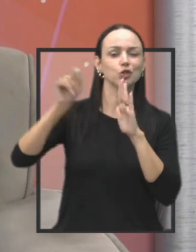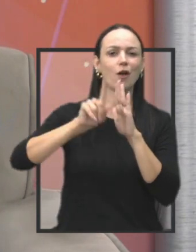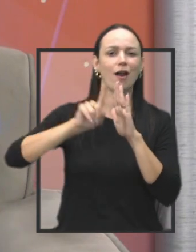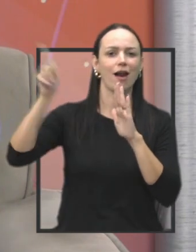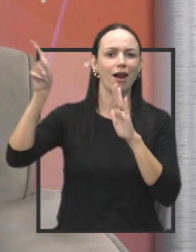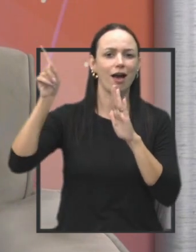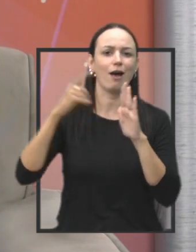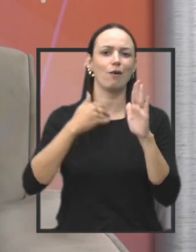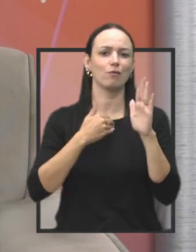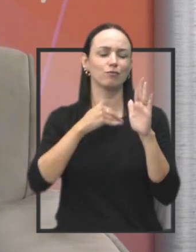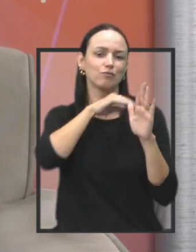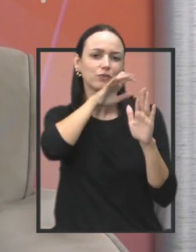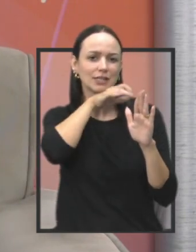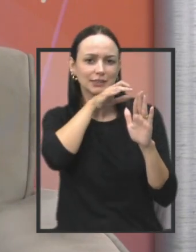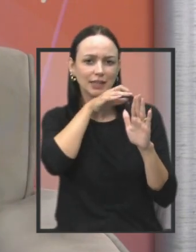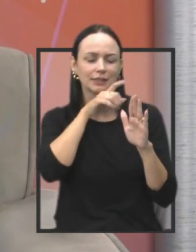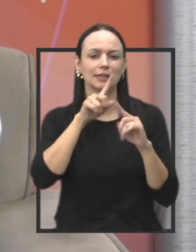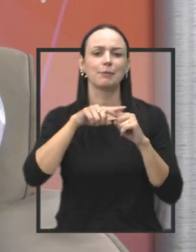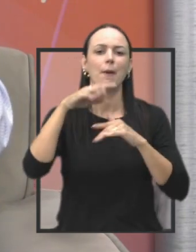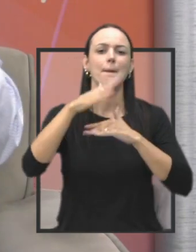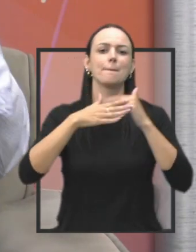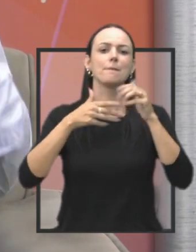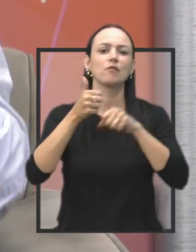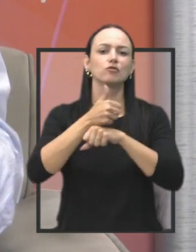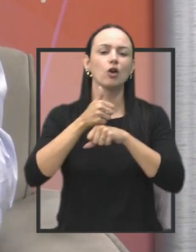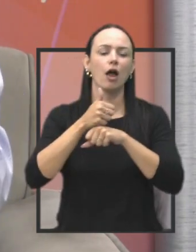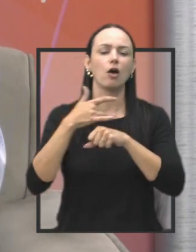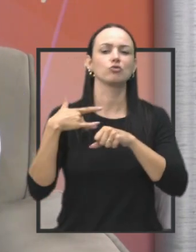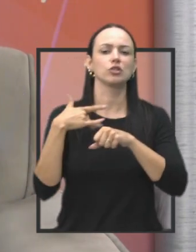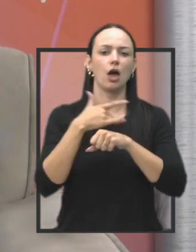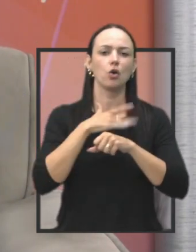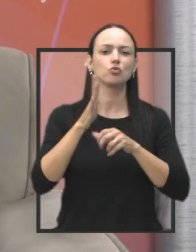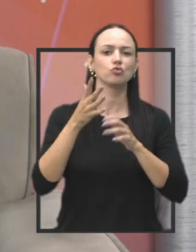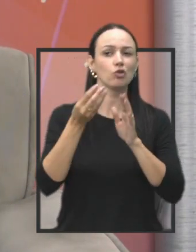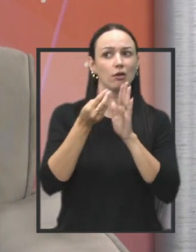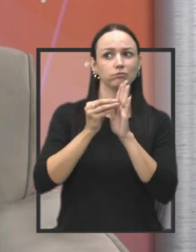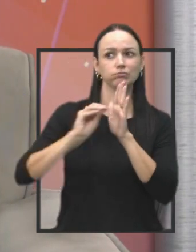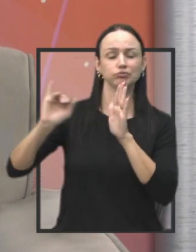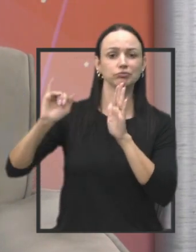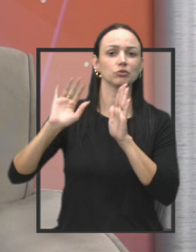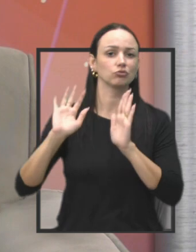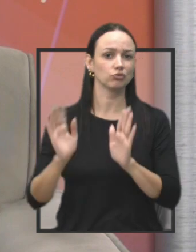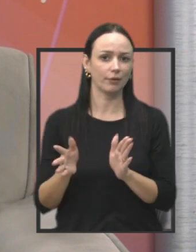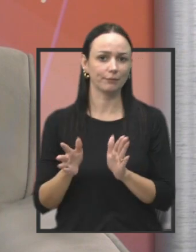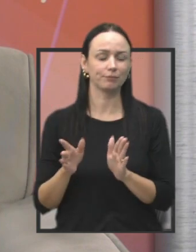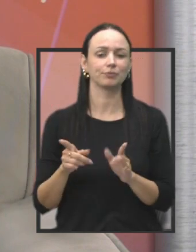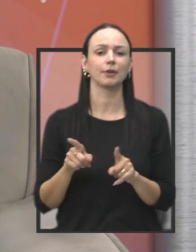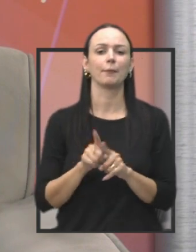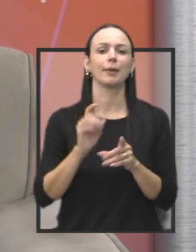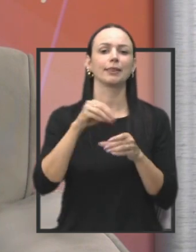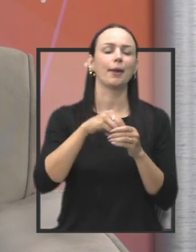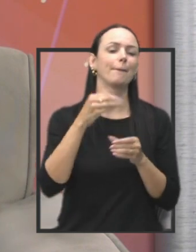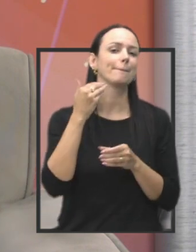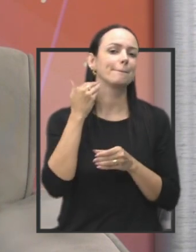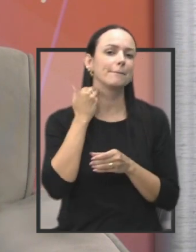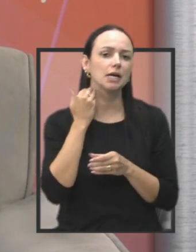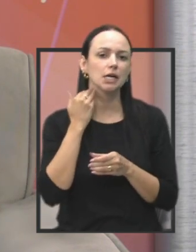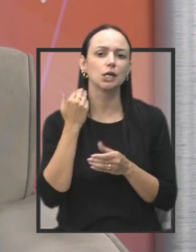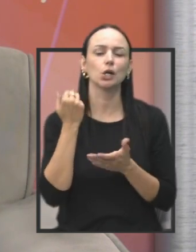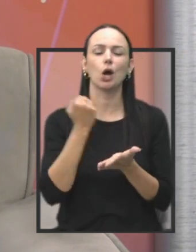os profissionais da saúde também já informaram, e a parte bancária,